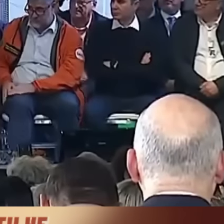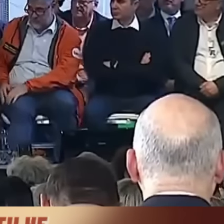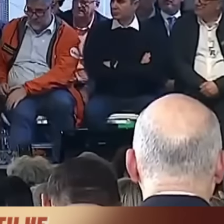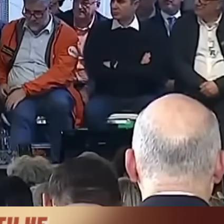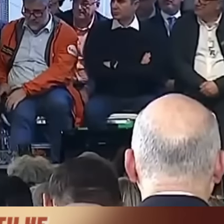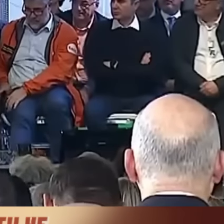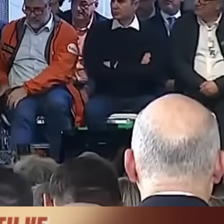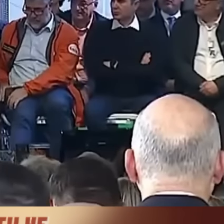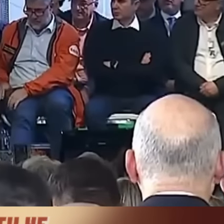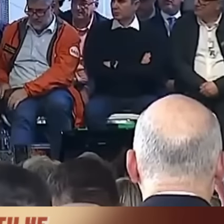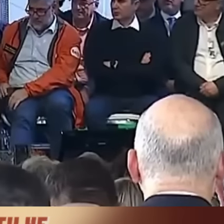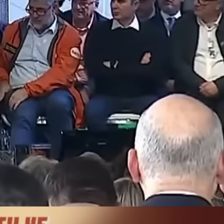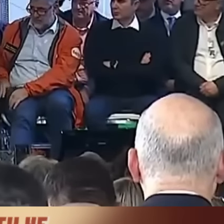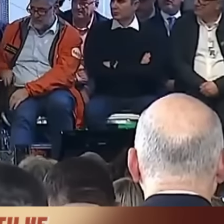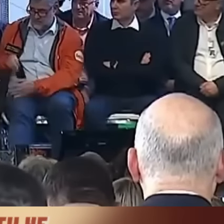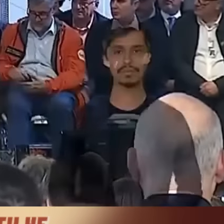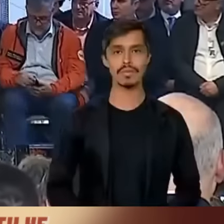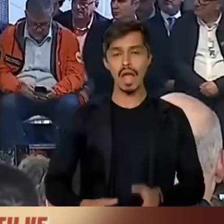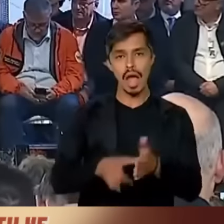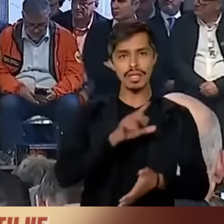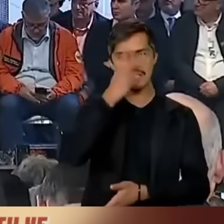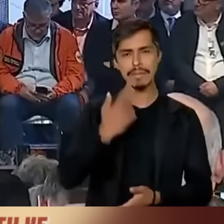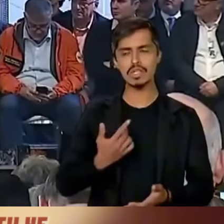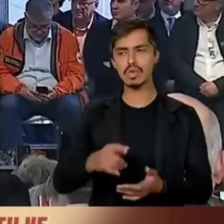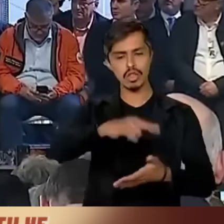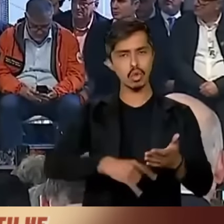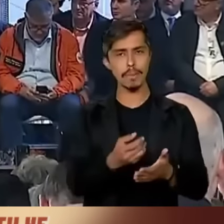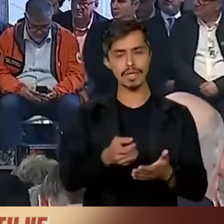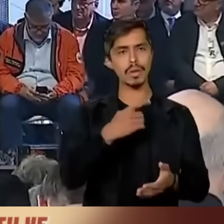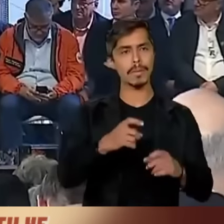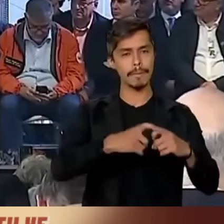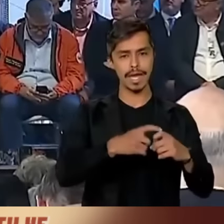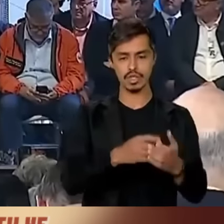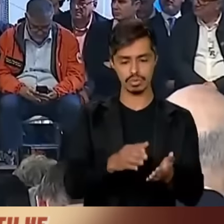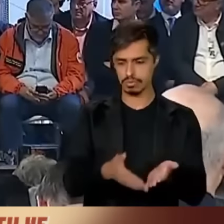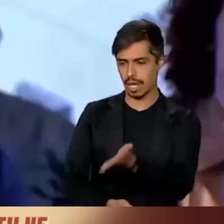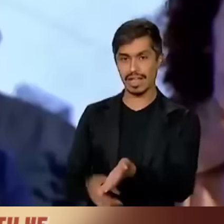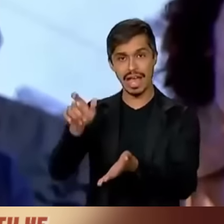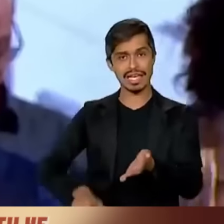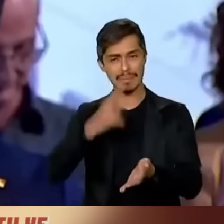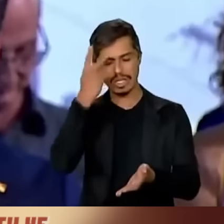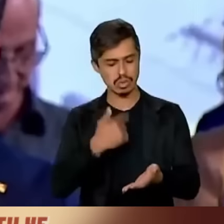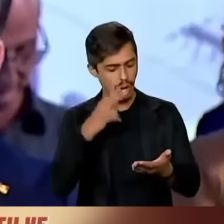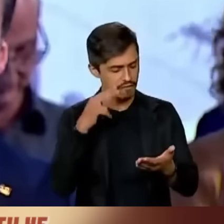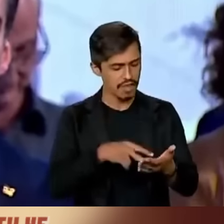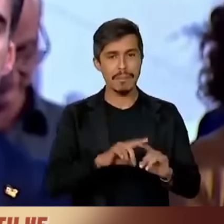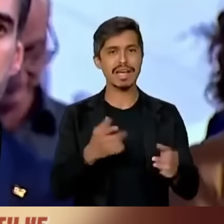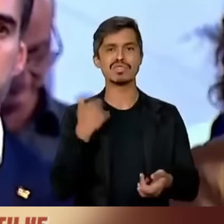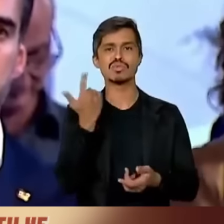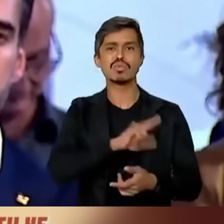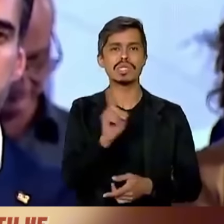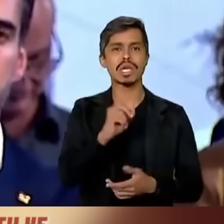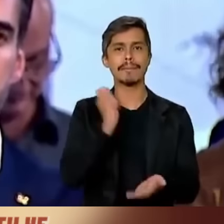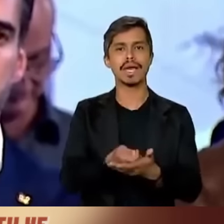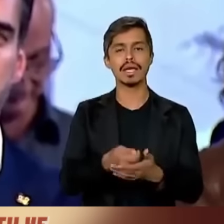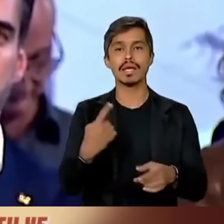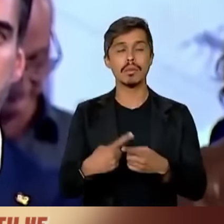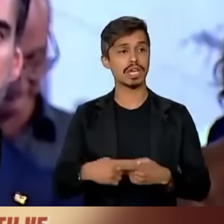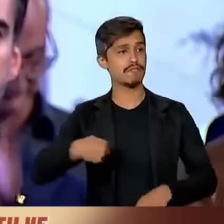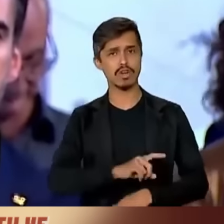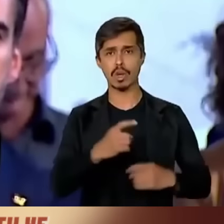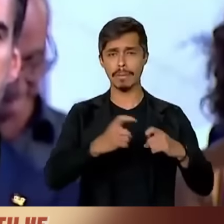para casa. Não tinha dinheiro para comprar remédio. E essa pessoa morria com uma receita em cima da cabeceira da cama. Porque ninguém vai em médico para pegar